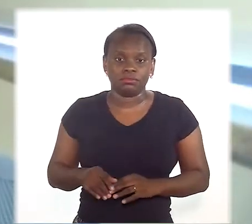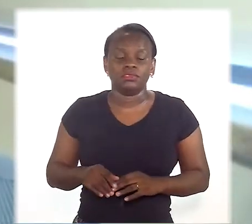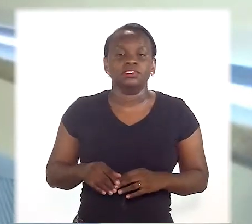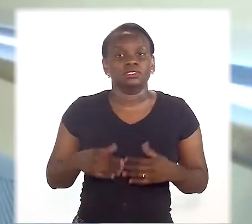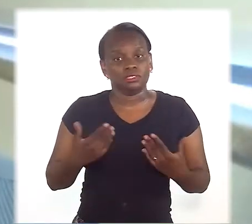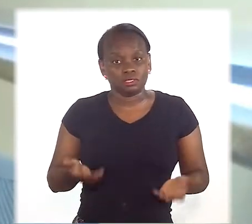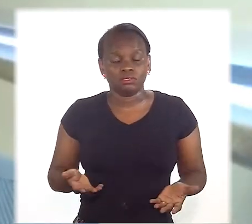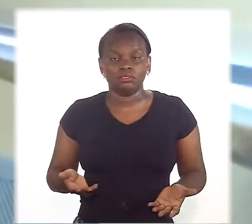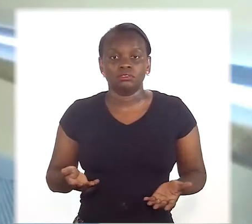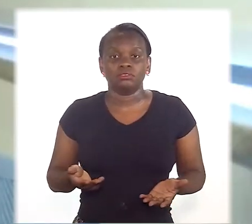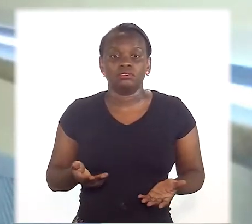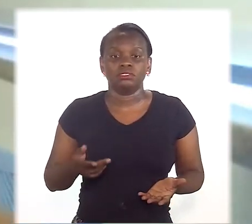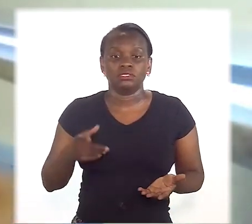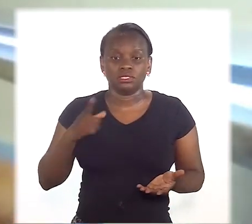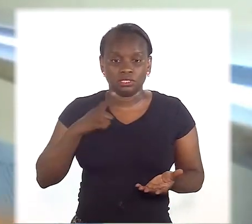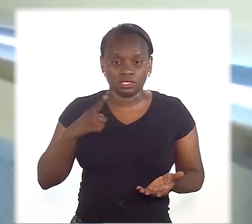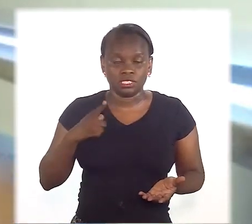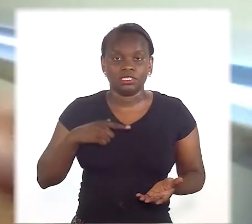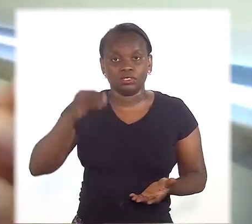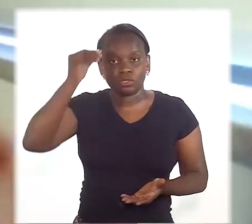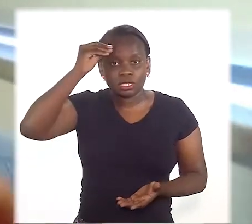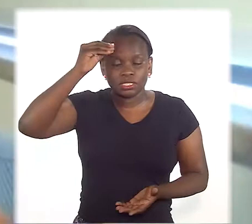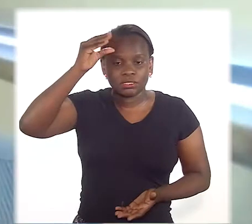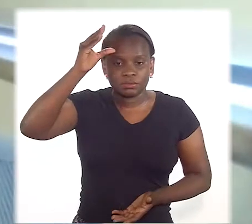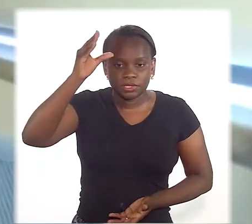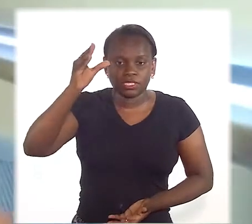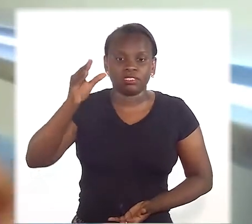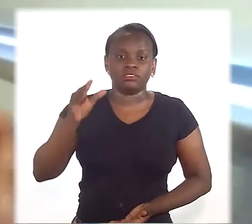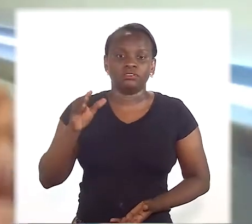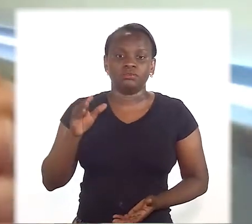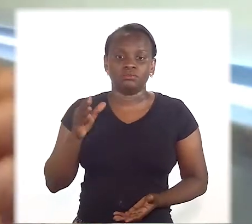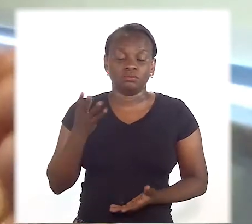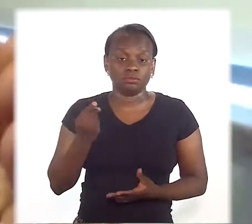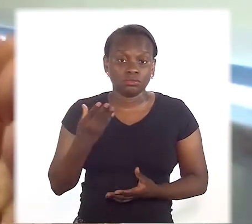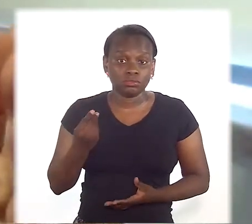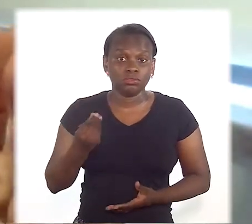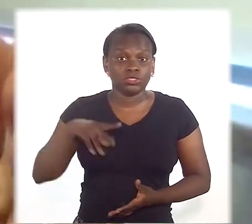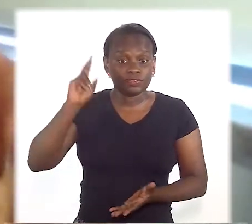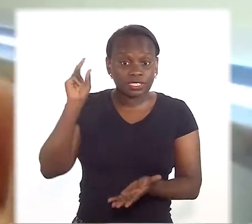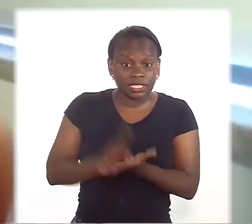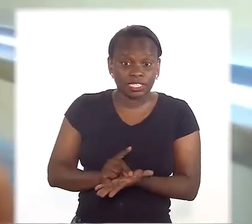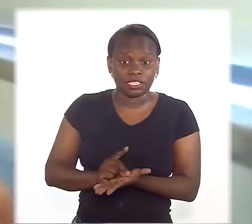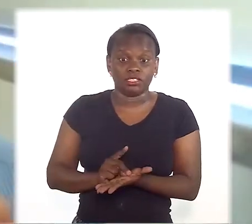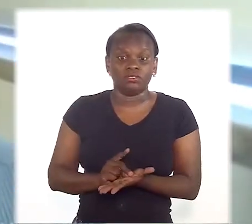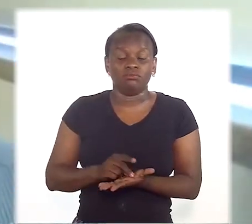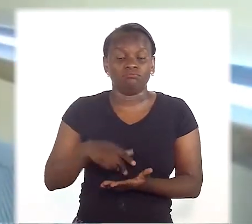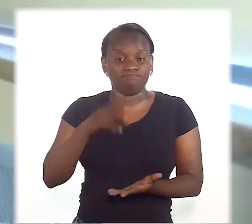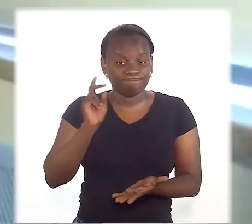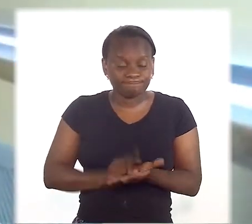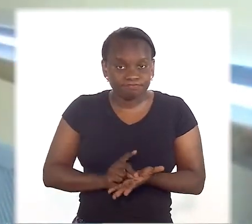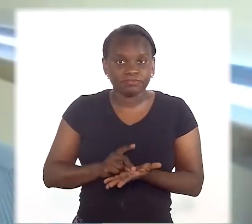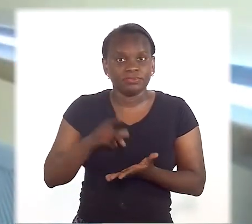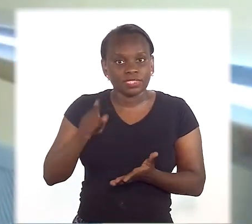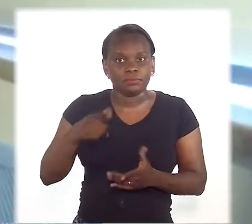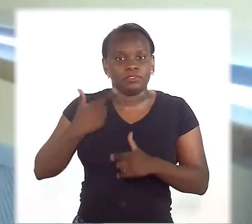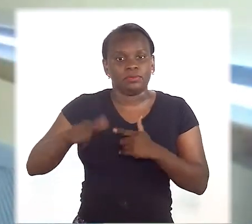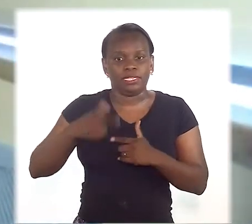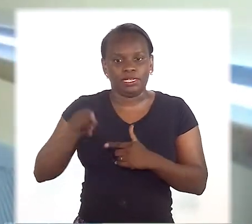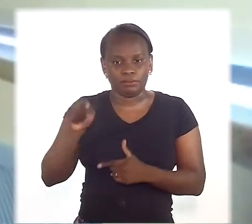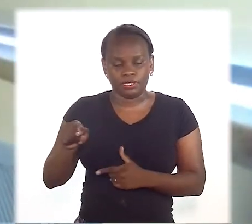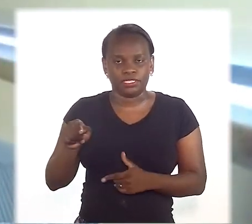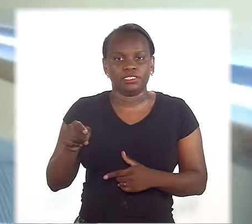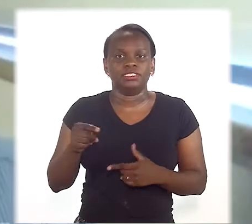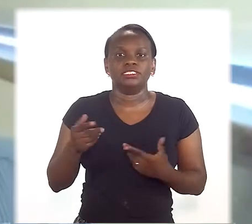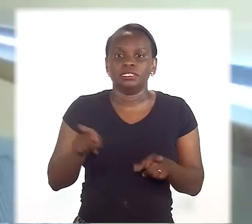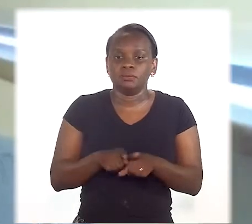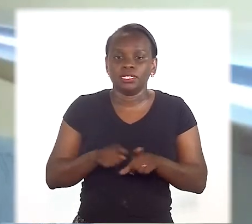psicoeducação, ou seja, ter um conhecimento muito verdadeiro e real sobre aquele